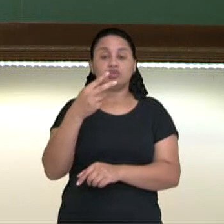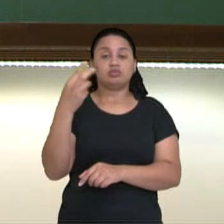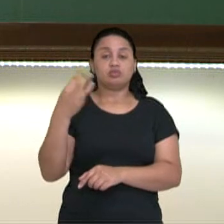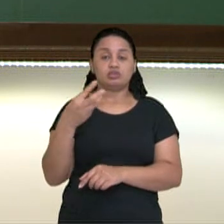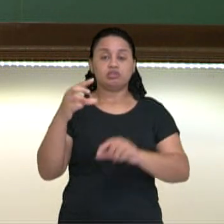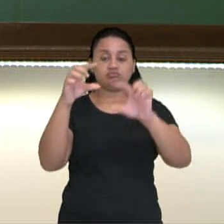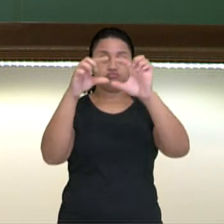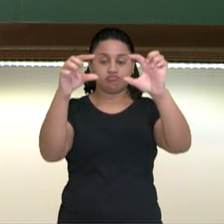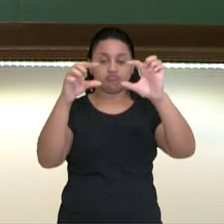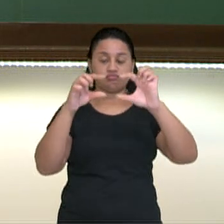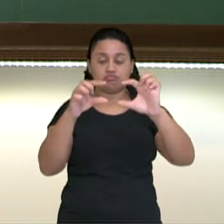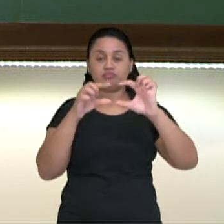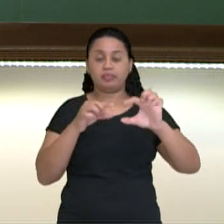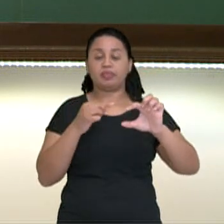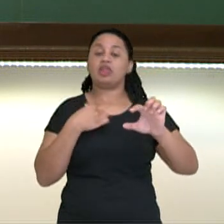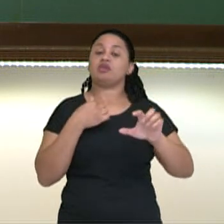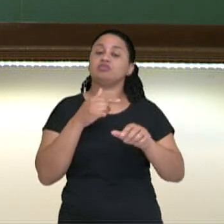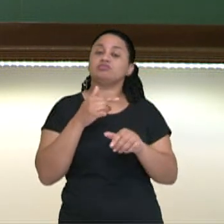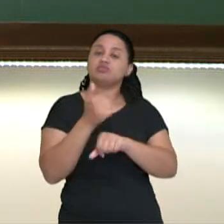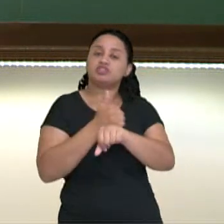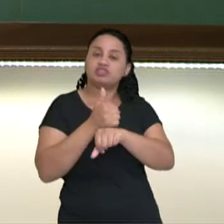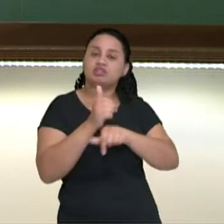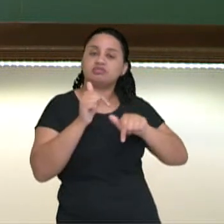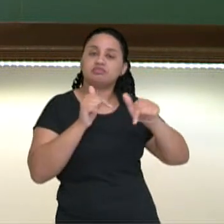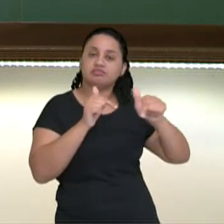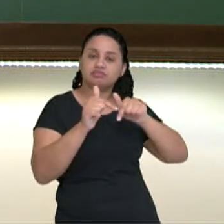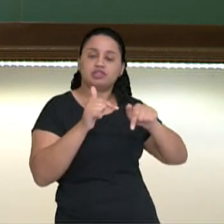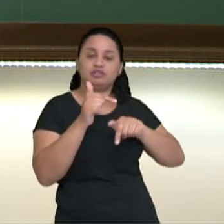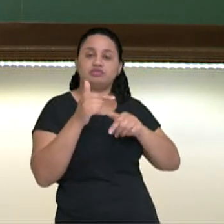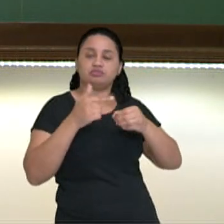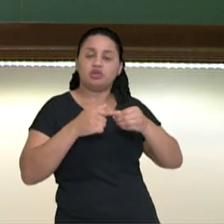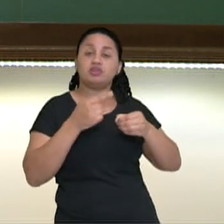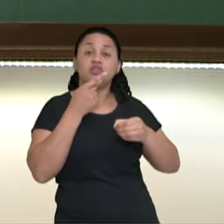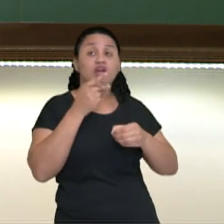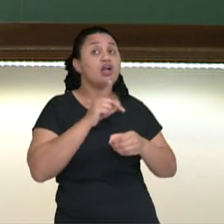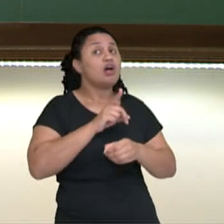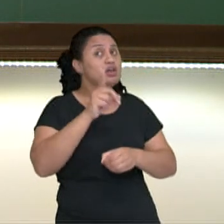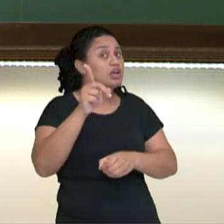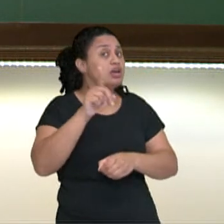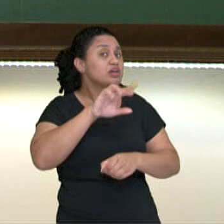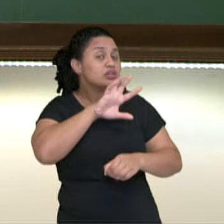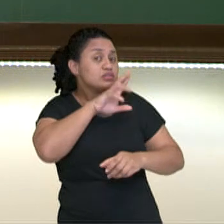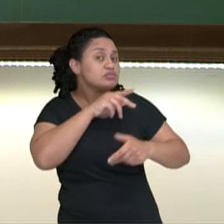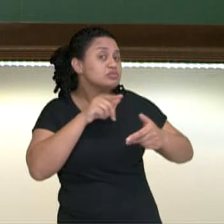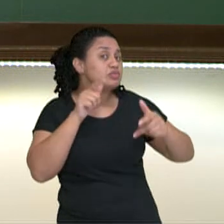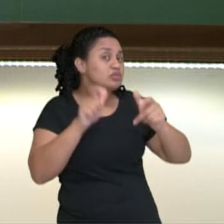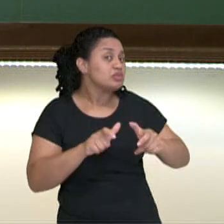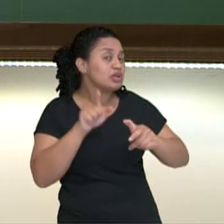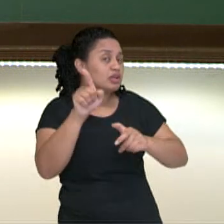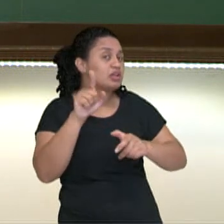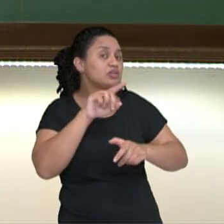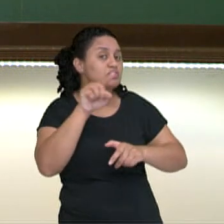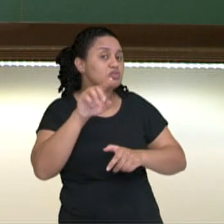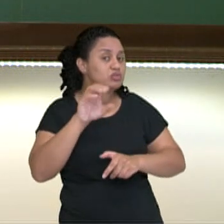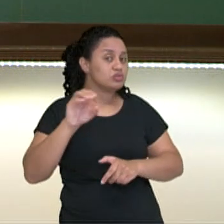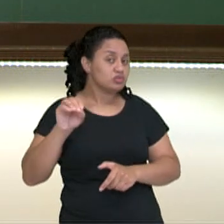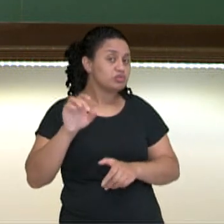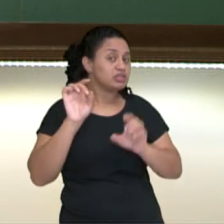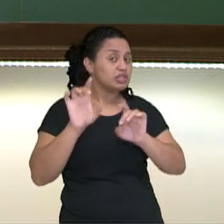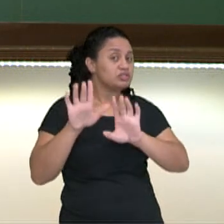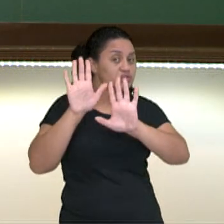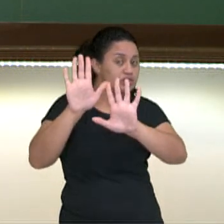está quando o atendente sugere que ele deixe o pinguim lá no zoológico. E é o que ele faz.